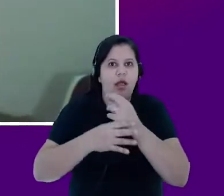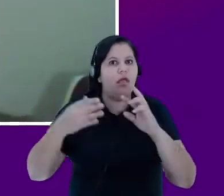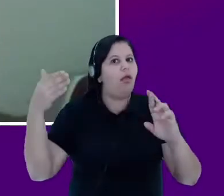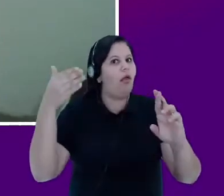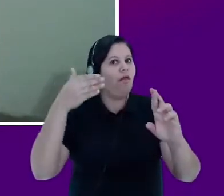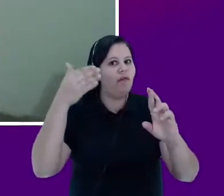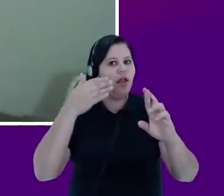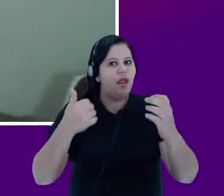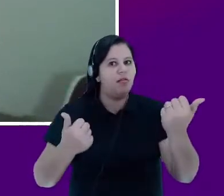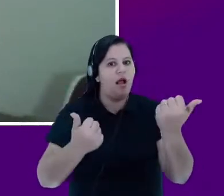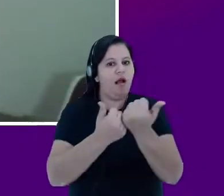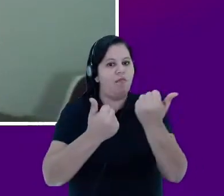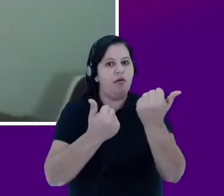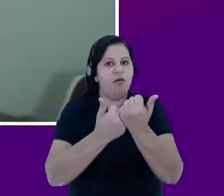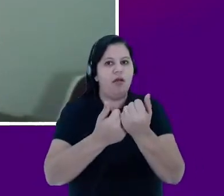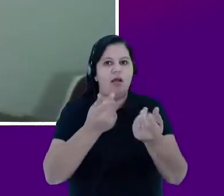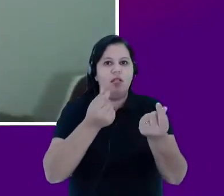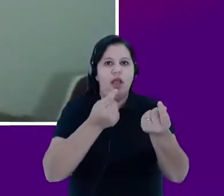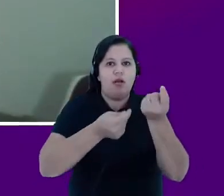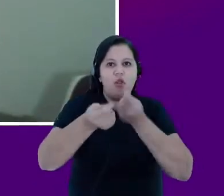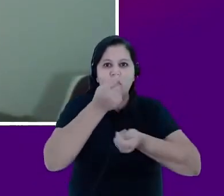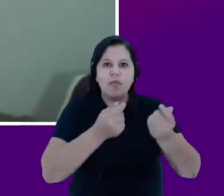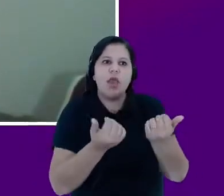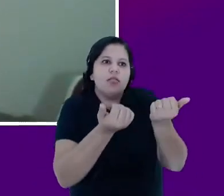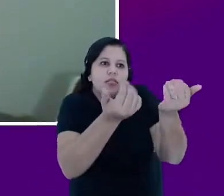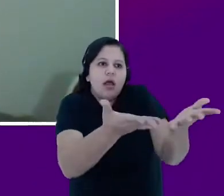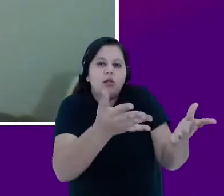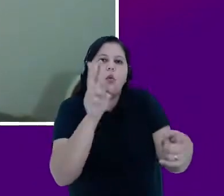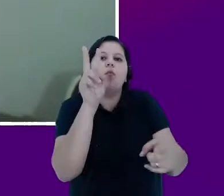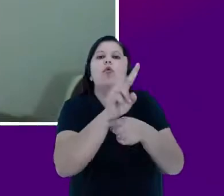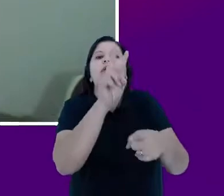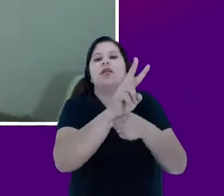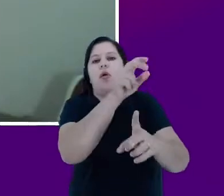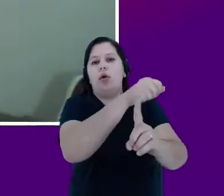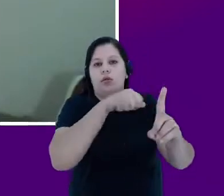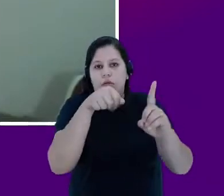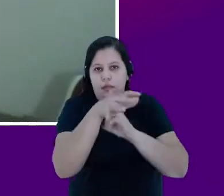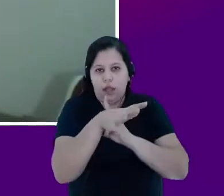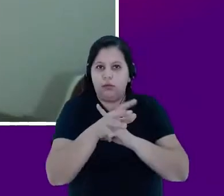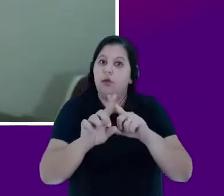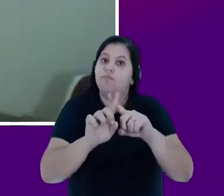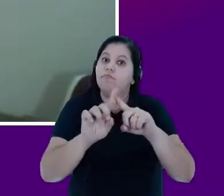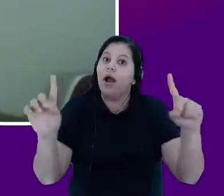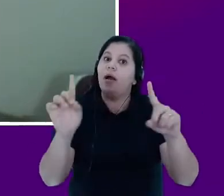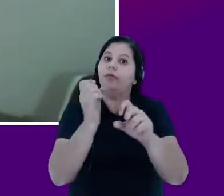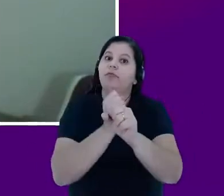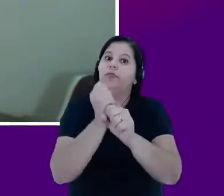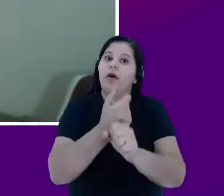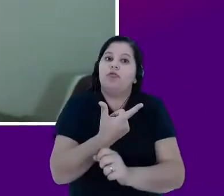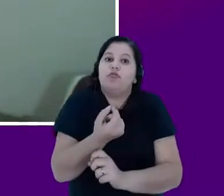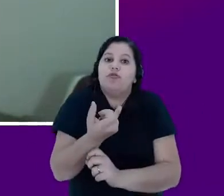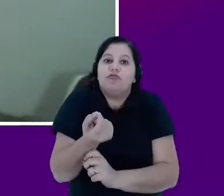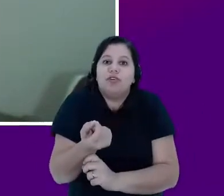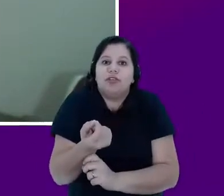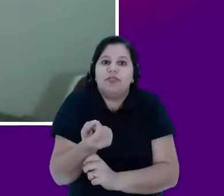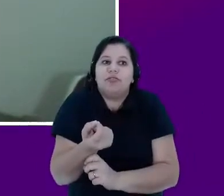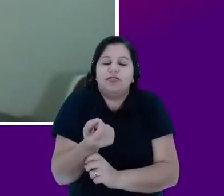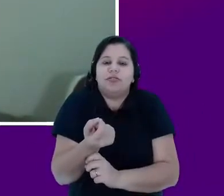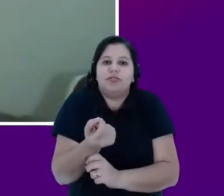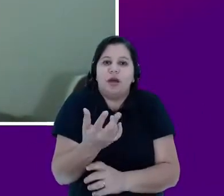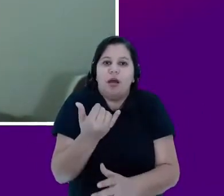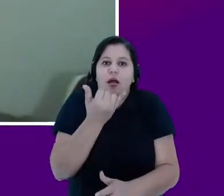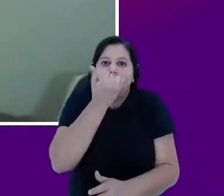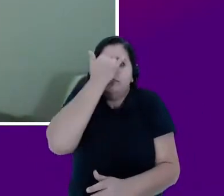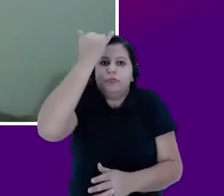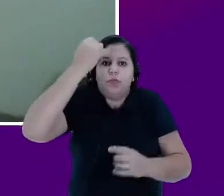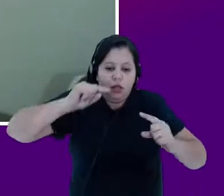e gerando uma rede de proteção à sociedade. Porém, o ano de 2020 trouxe um cenário desafiador e exigiu do